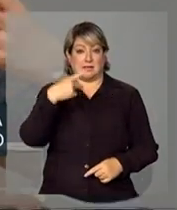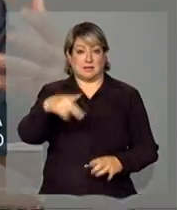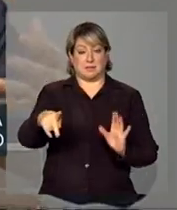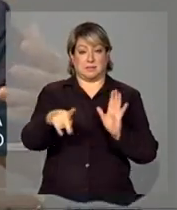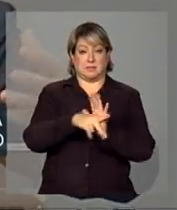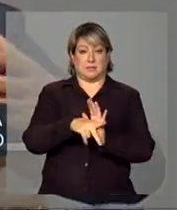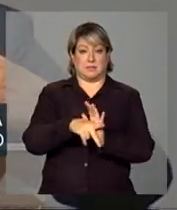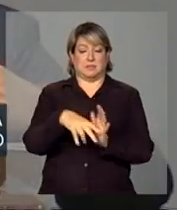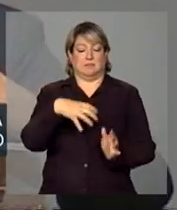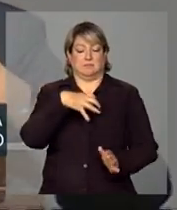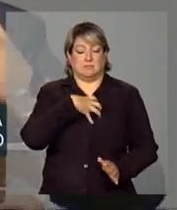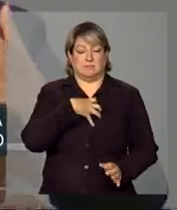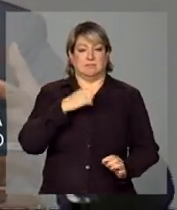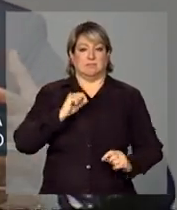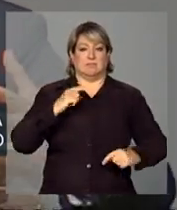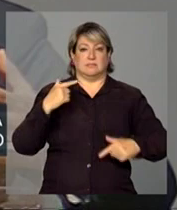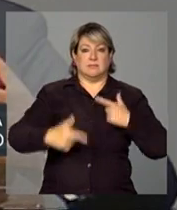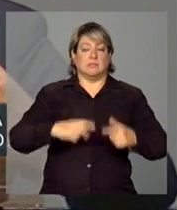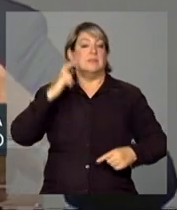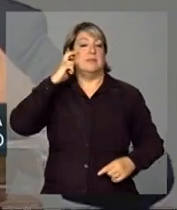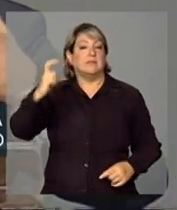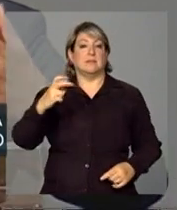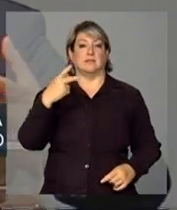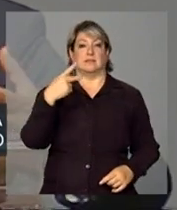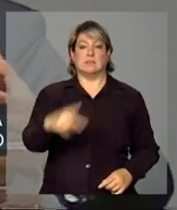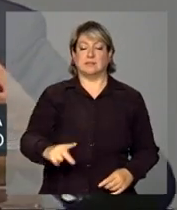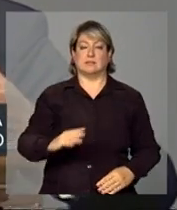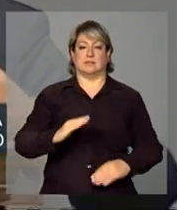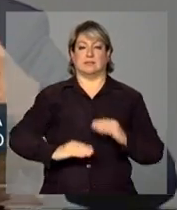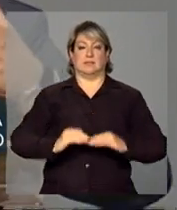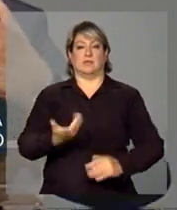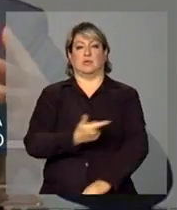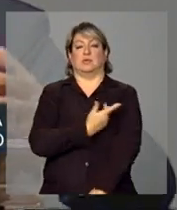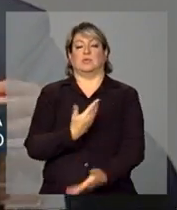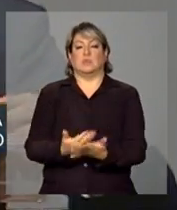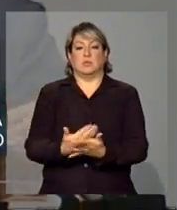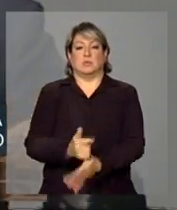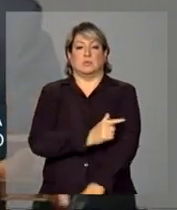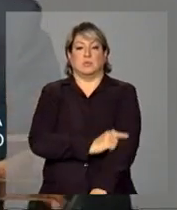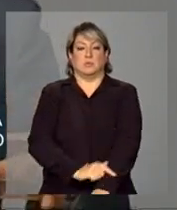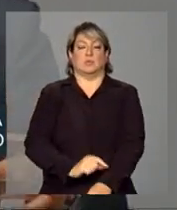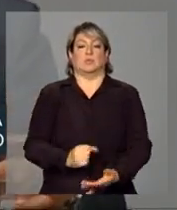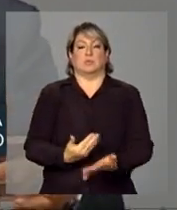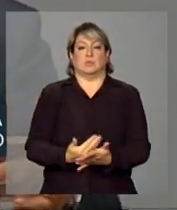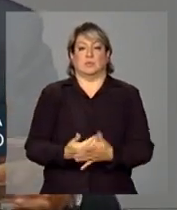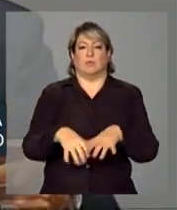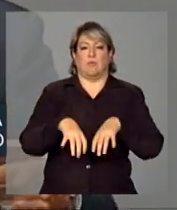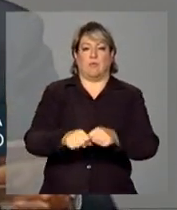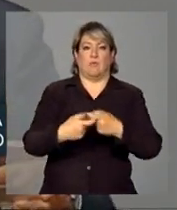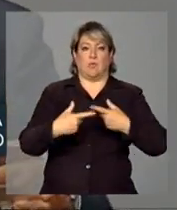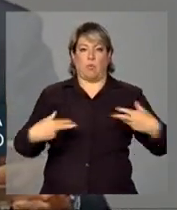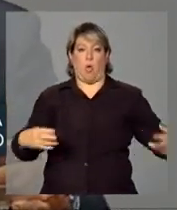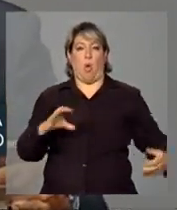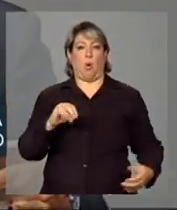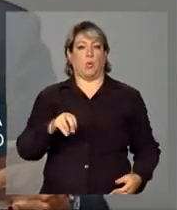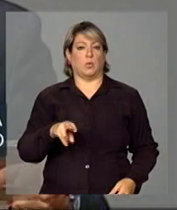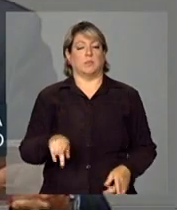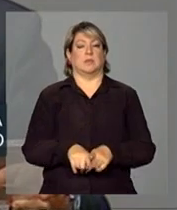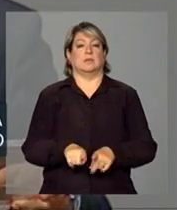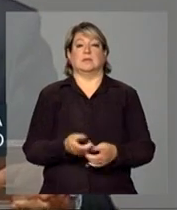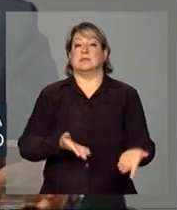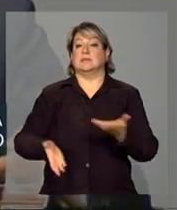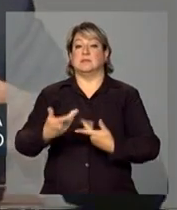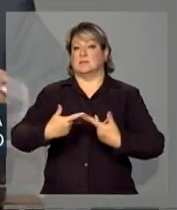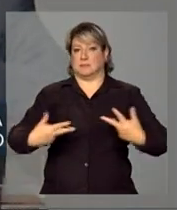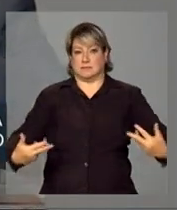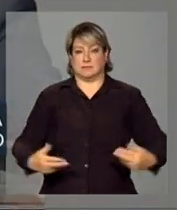sua inteligência, o destino da produção, da educação, do consumo e dos serviços.